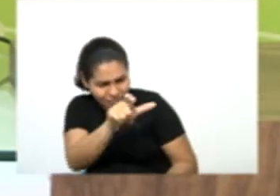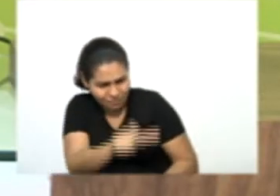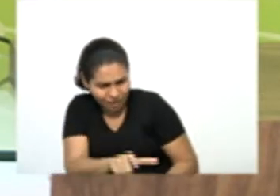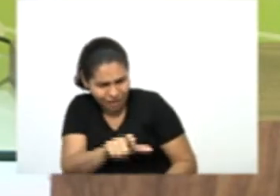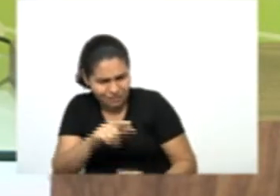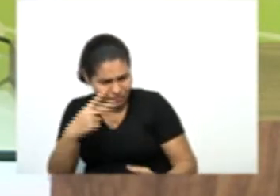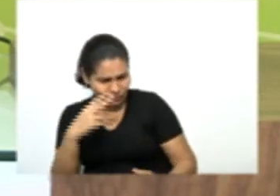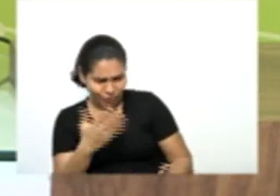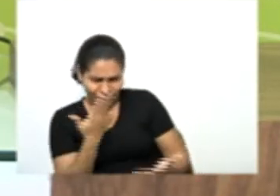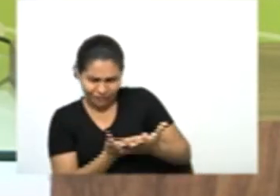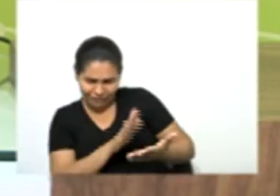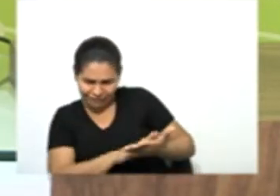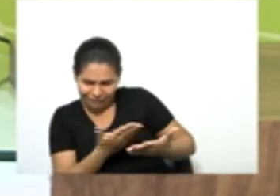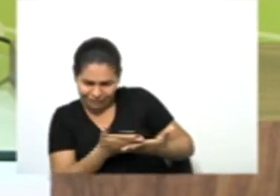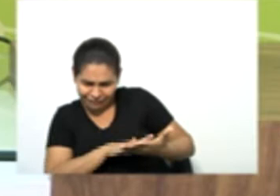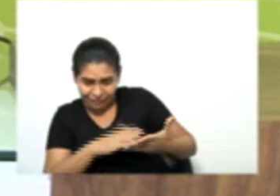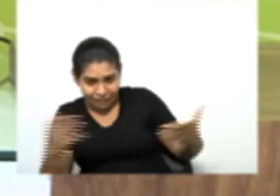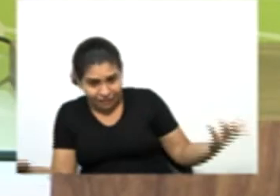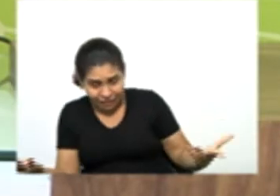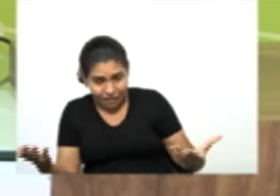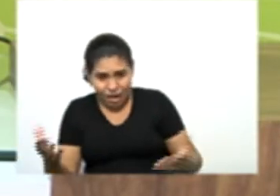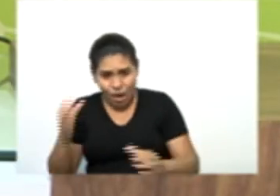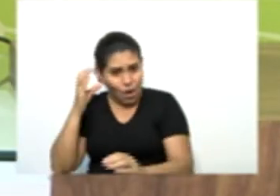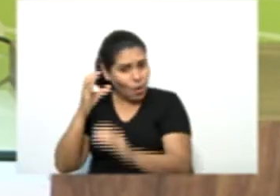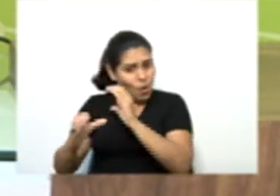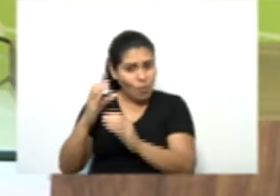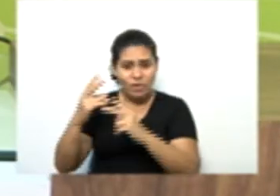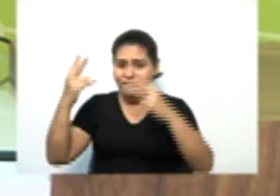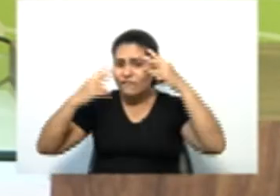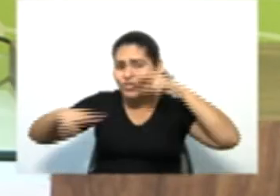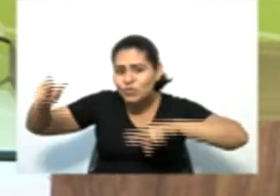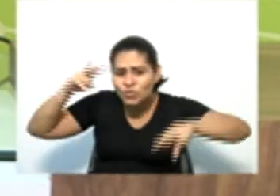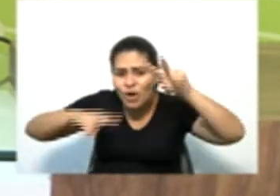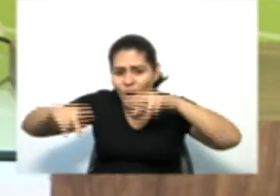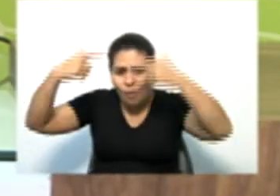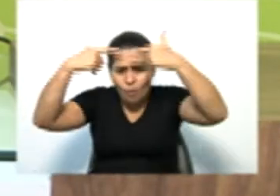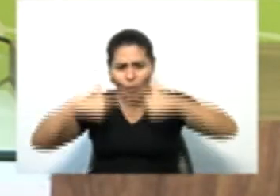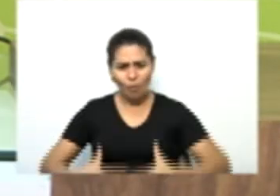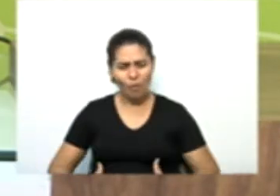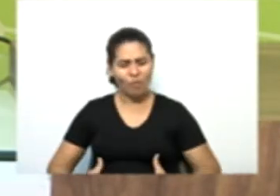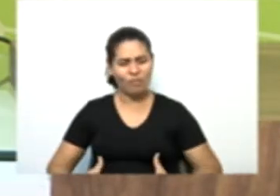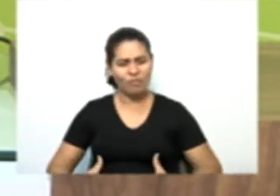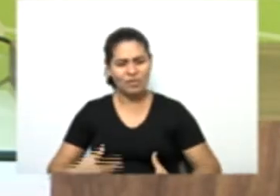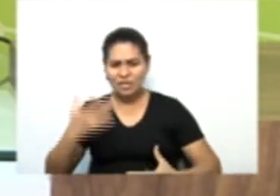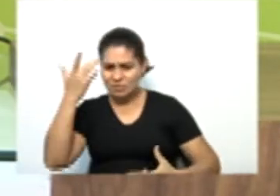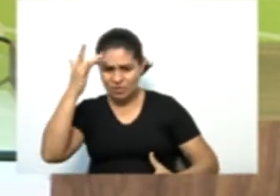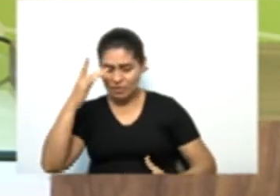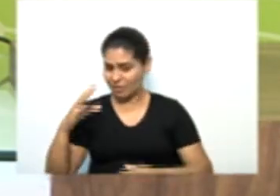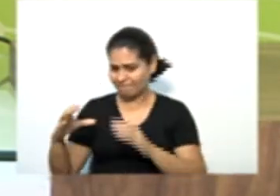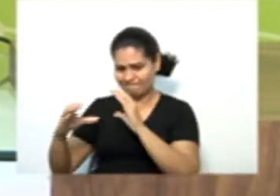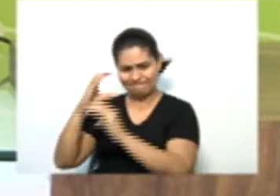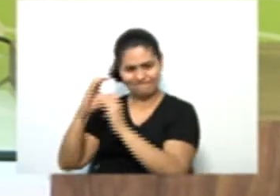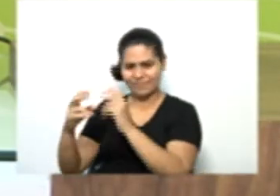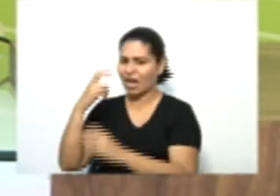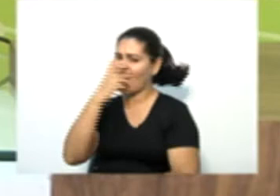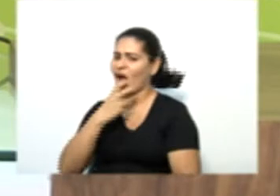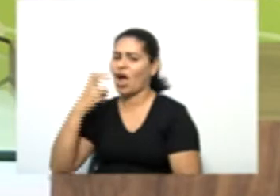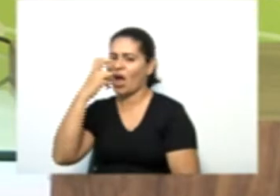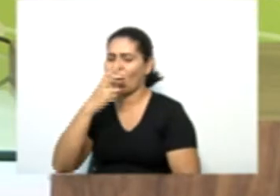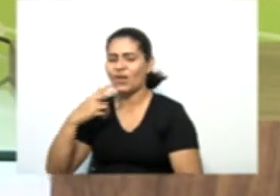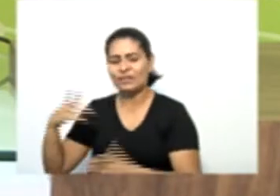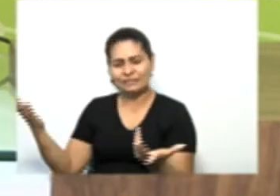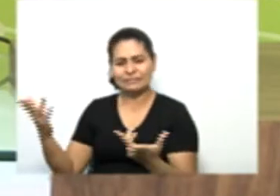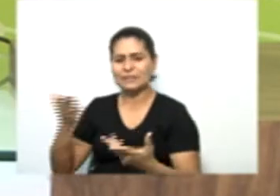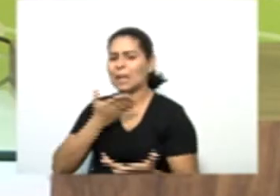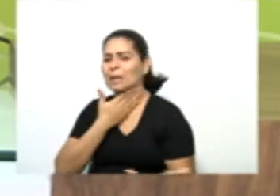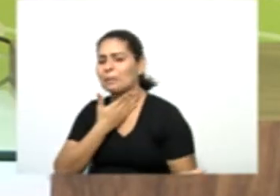a tradutora de Libras? Gente, é uma comunicação visual também, corporal, né? A gente não se comunica só oralmente e verbalmente. Então a gente